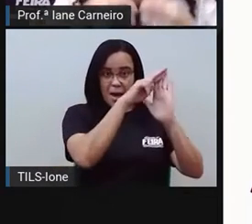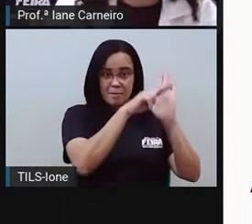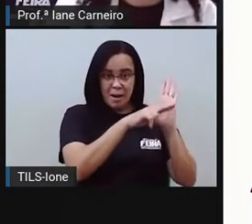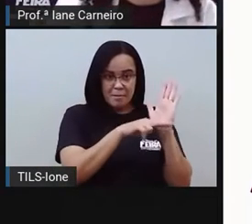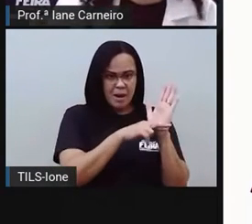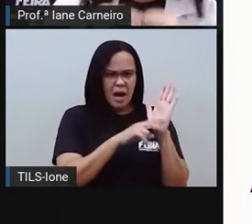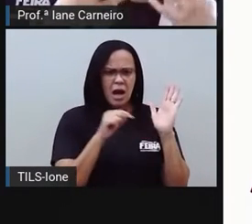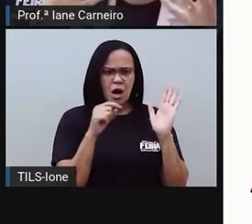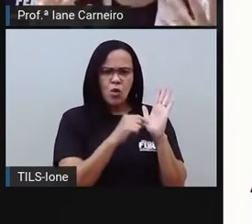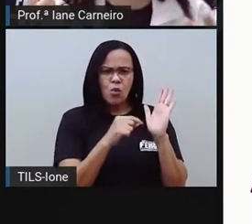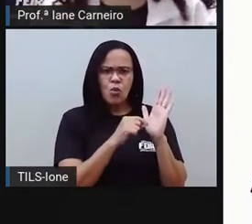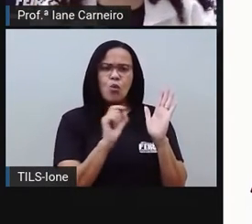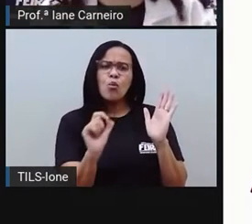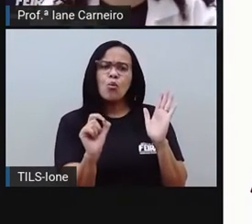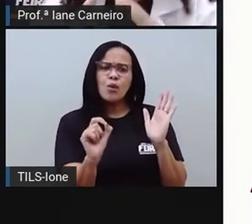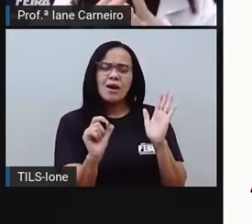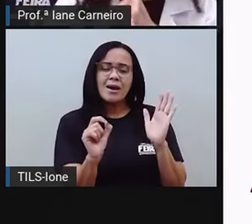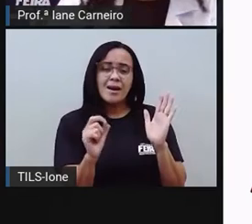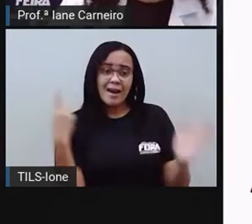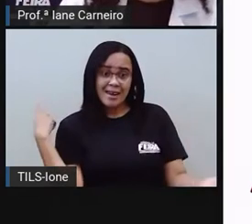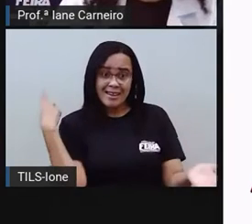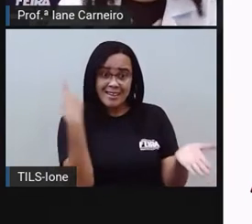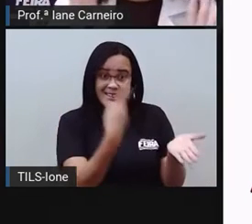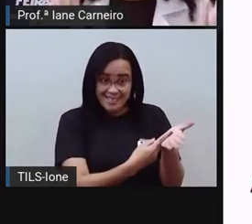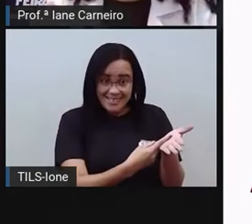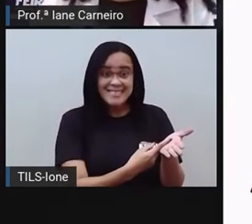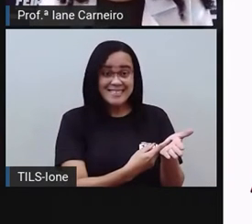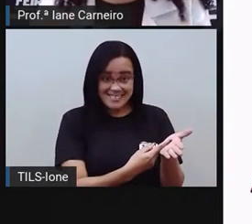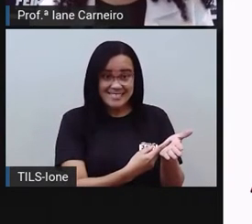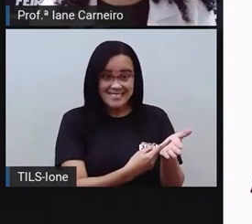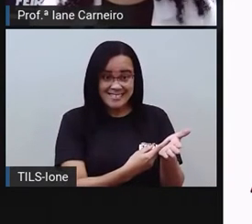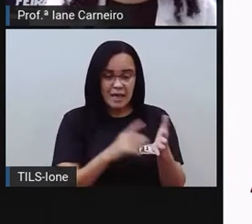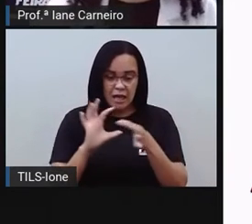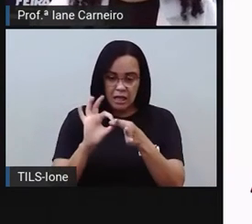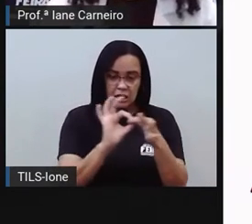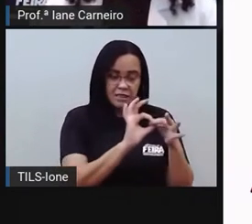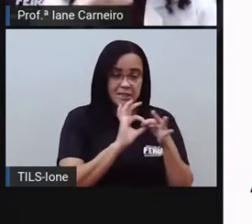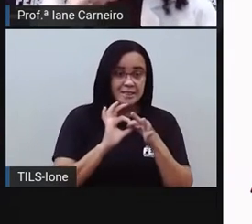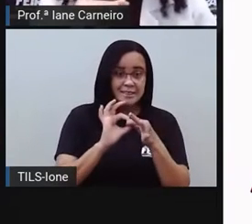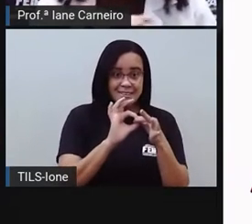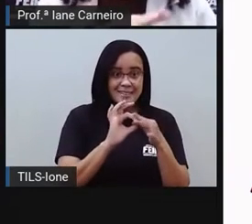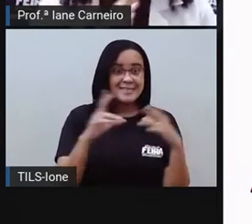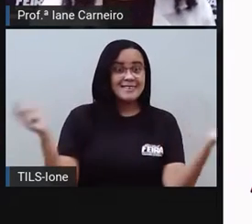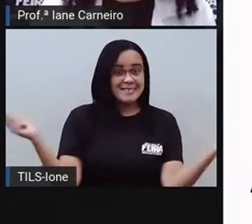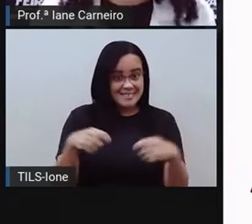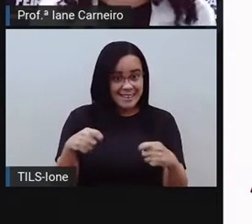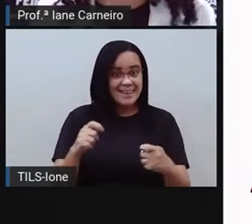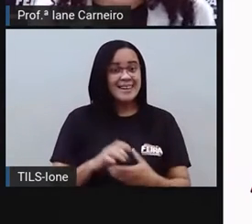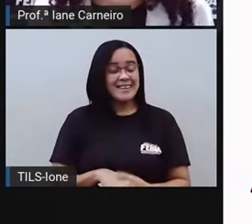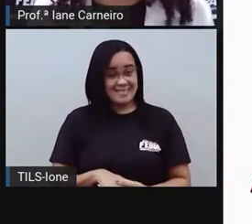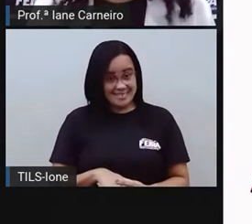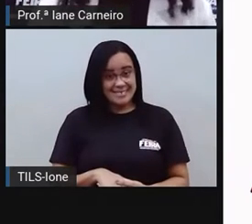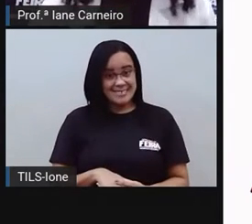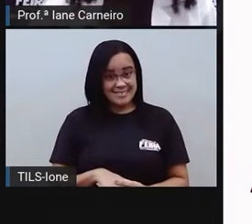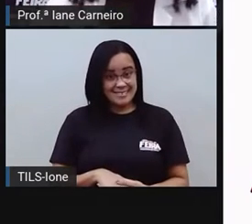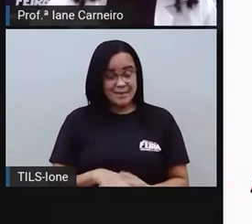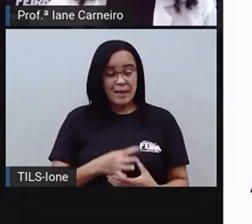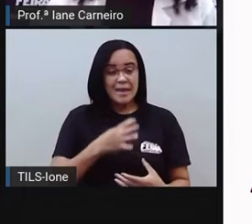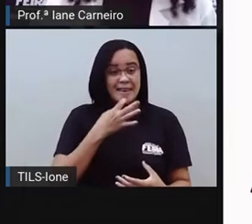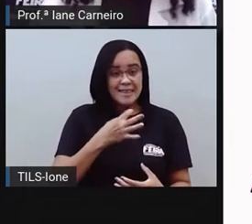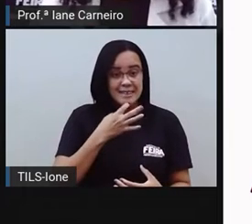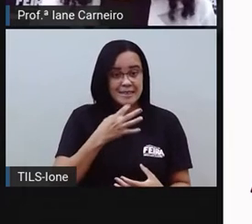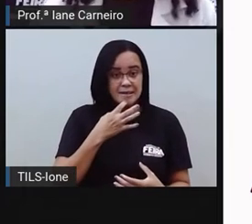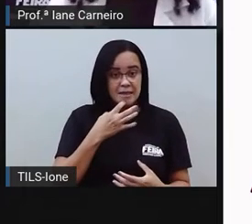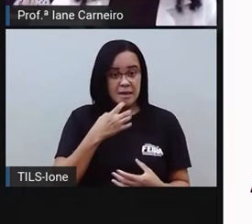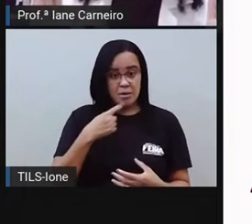os acordos que a gente faz. Tem acordos que, por exemplo, né, eu estou aqui com o Ione gravando. Pode ser que eu